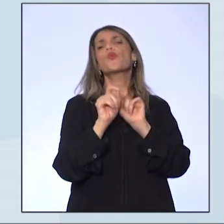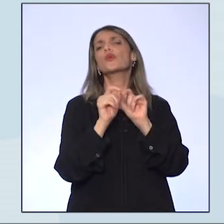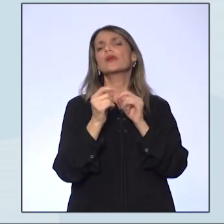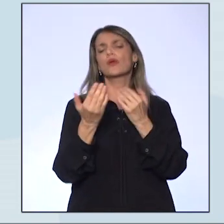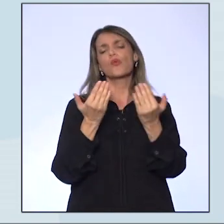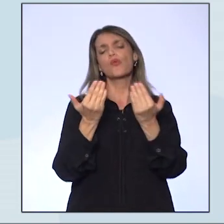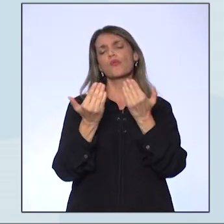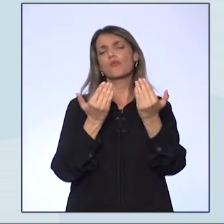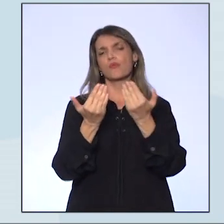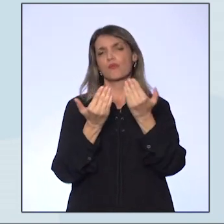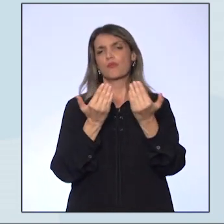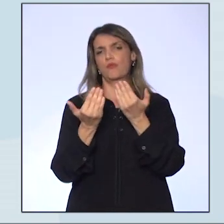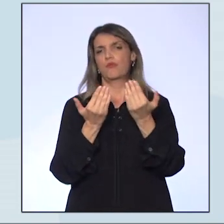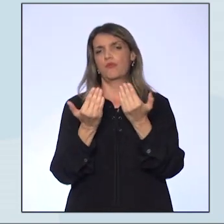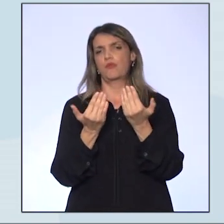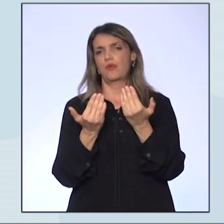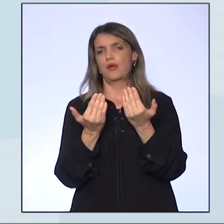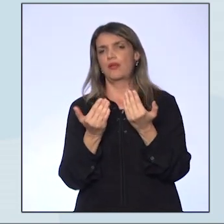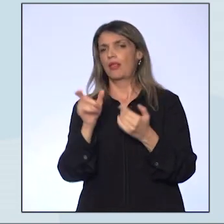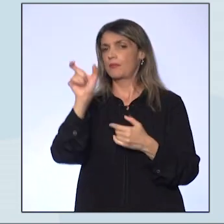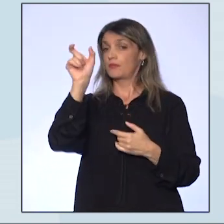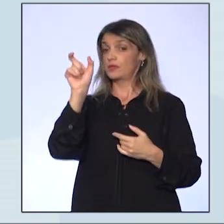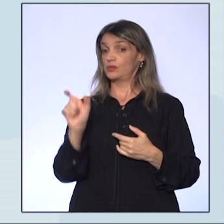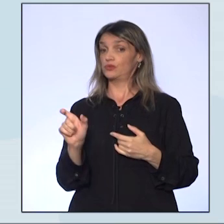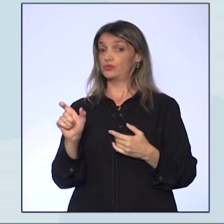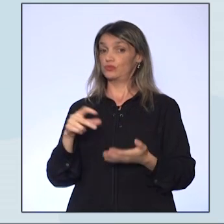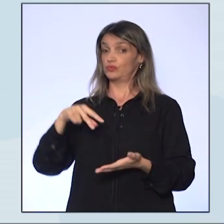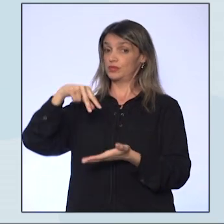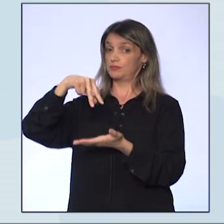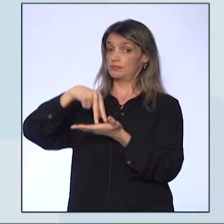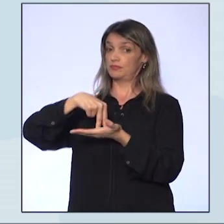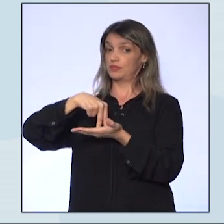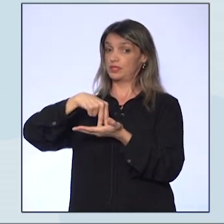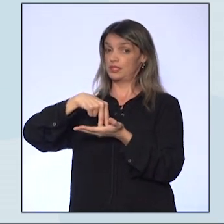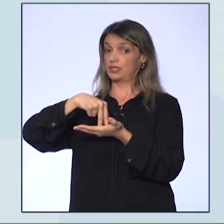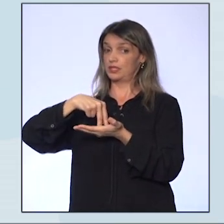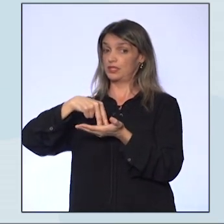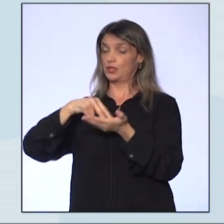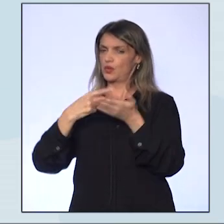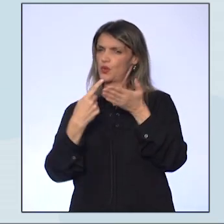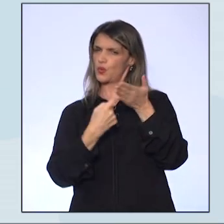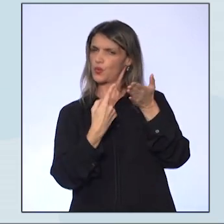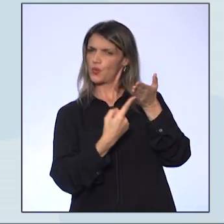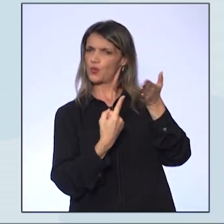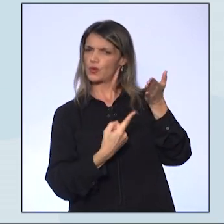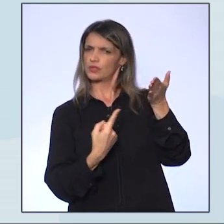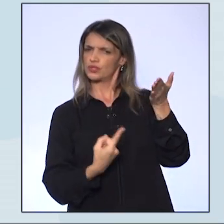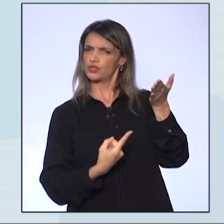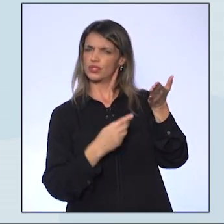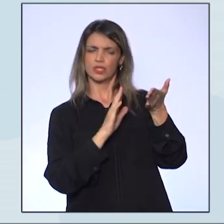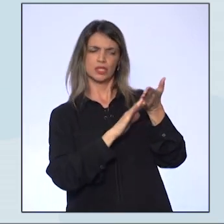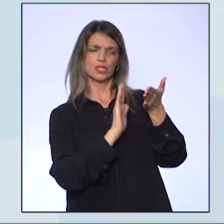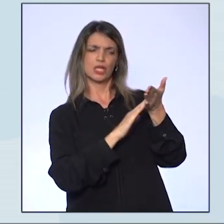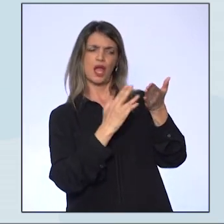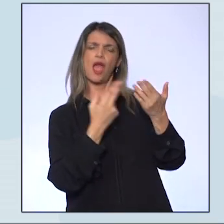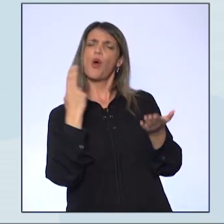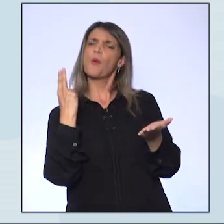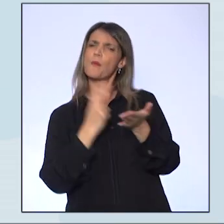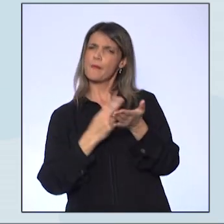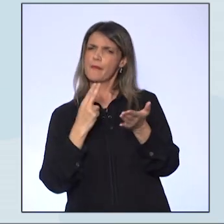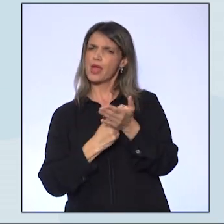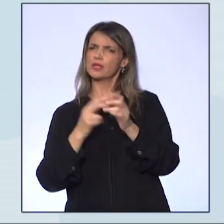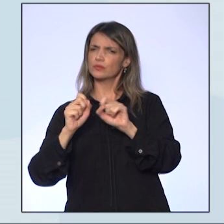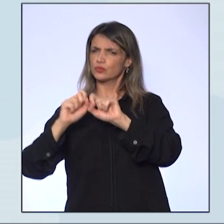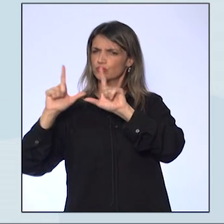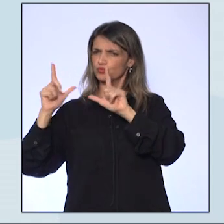Vamos relacionar o personagem que está em pé com a agenda na mão é o mesmo personagem que está no